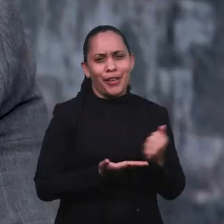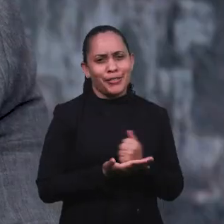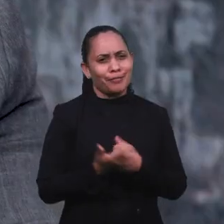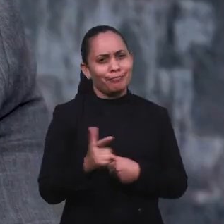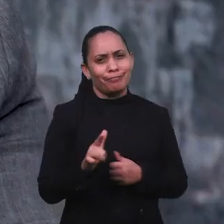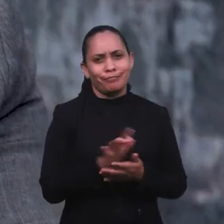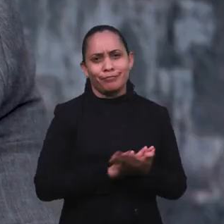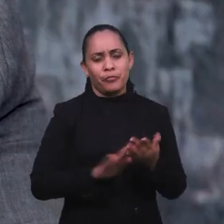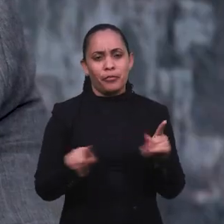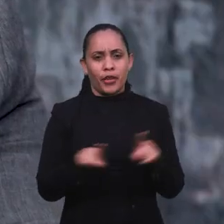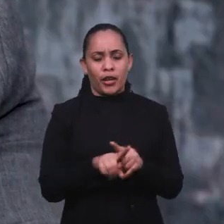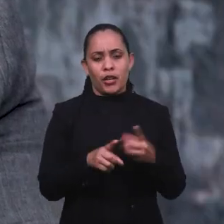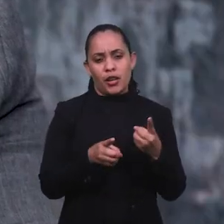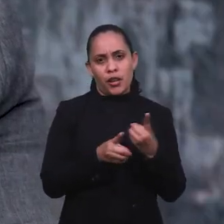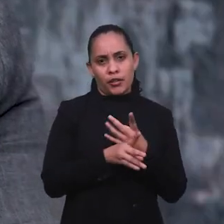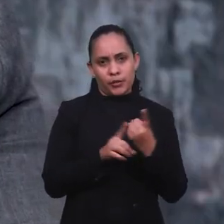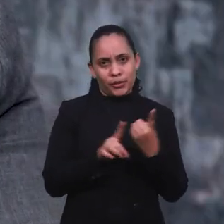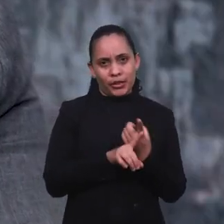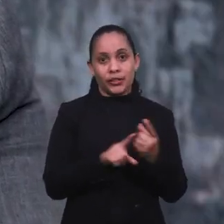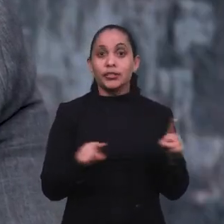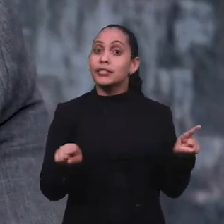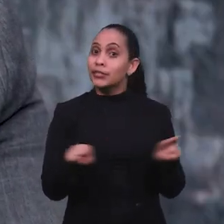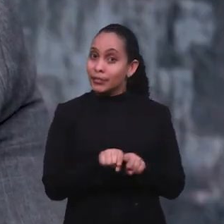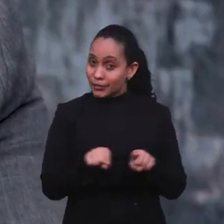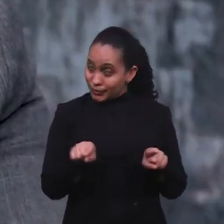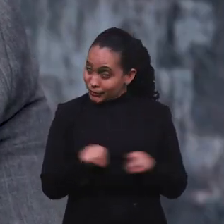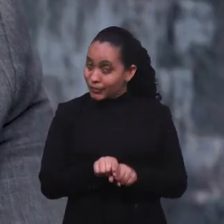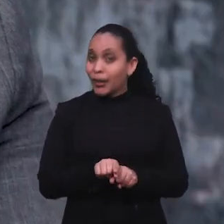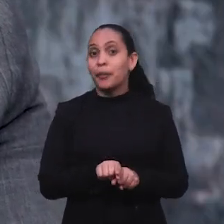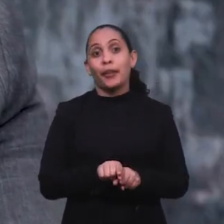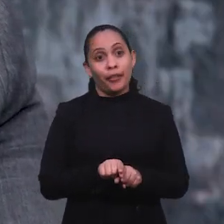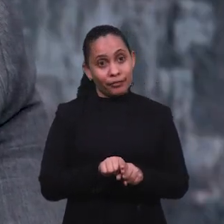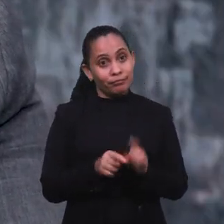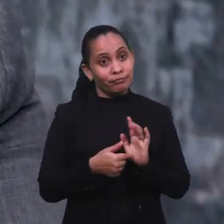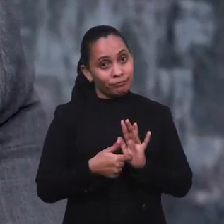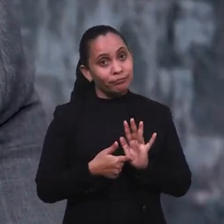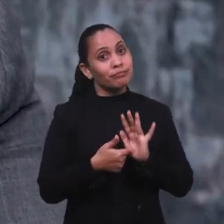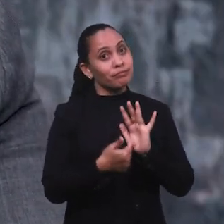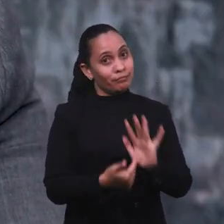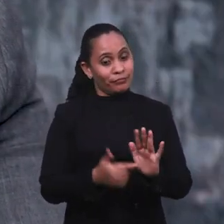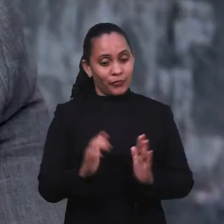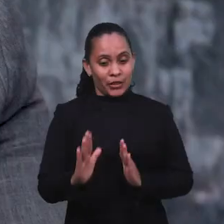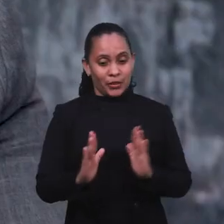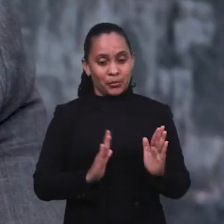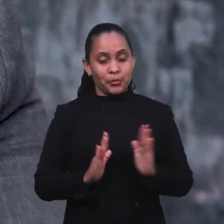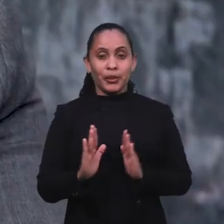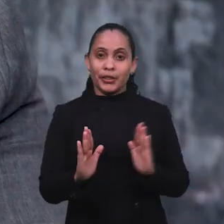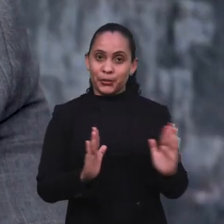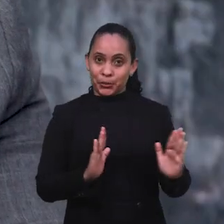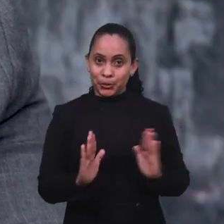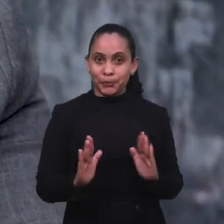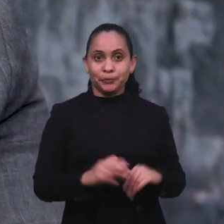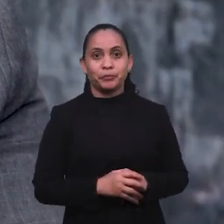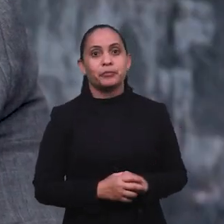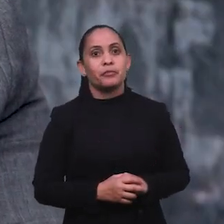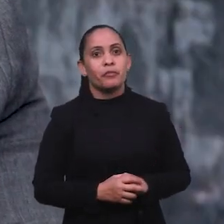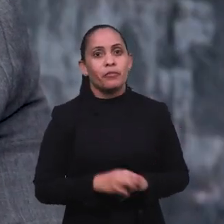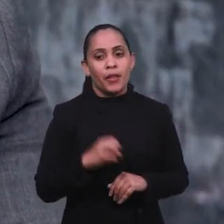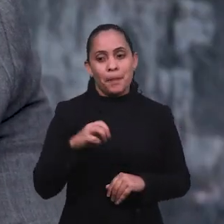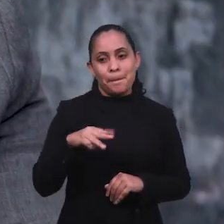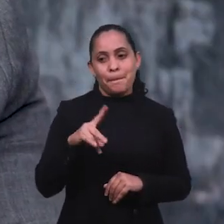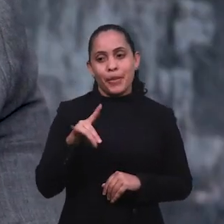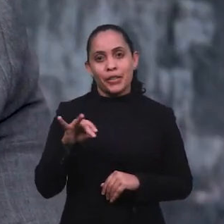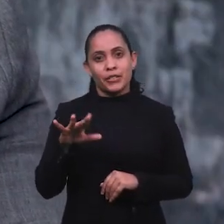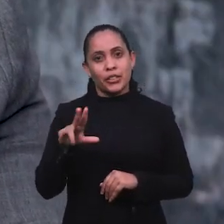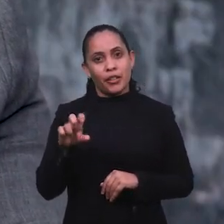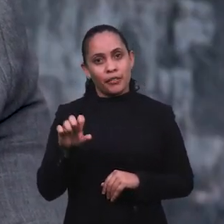como a doutrina da transubstanciação, que também se estabelece no período medieval. A ideia de que o pão,